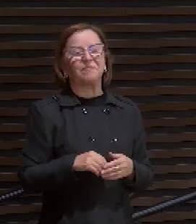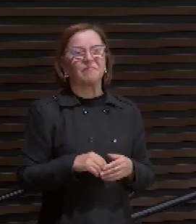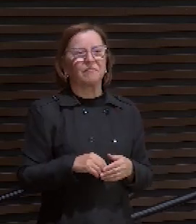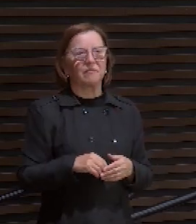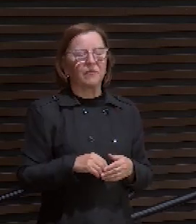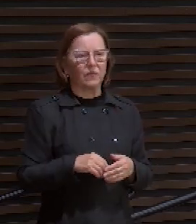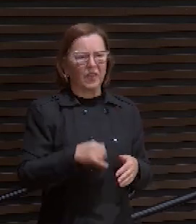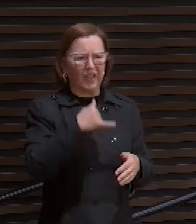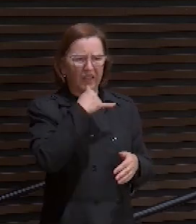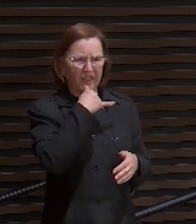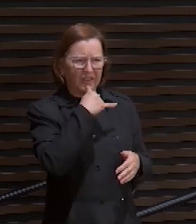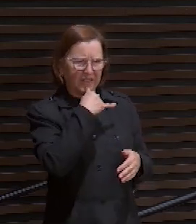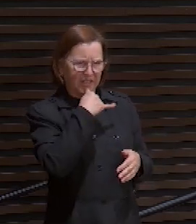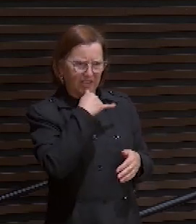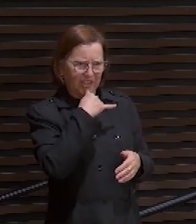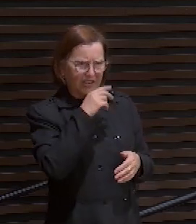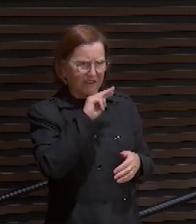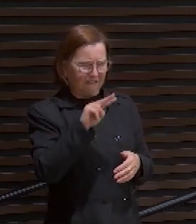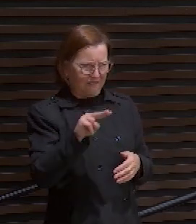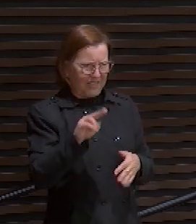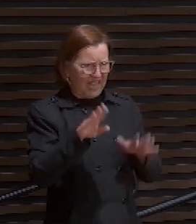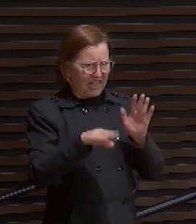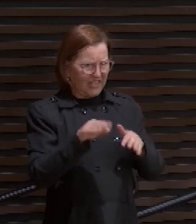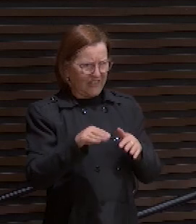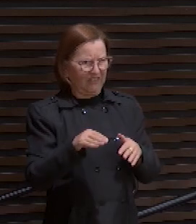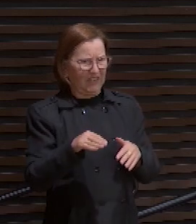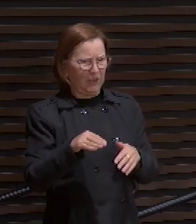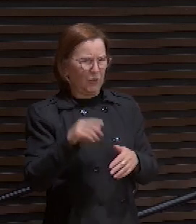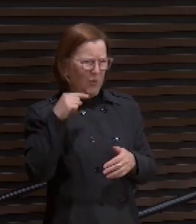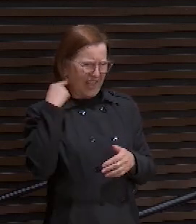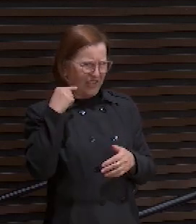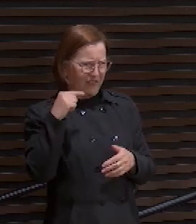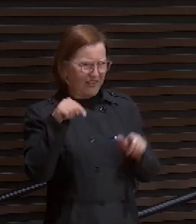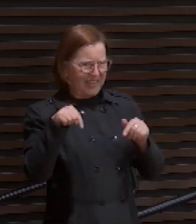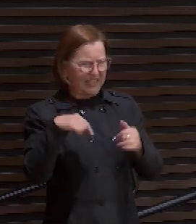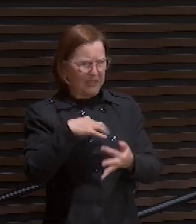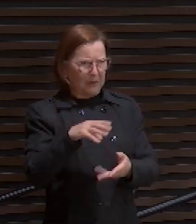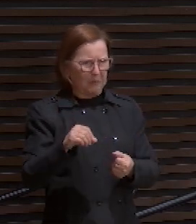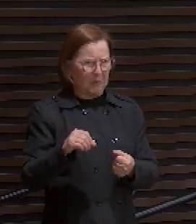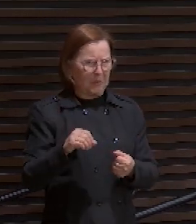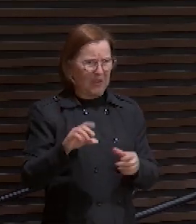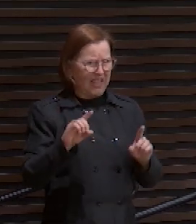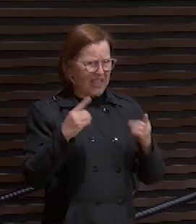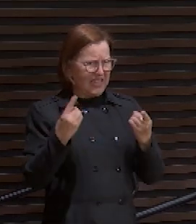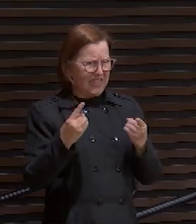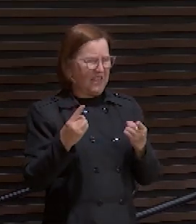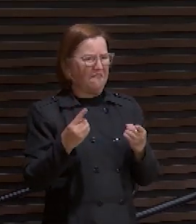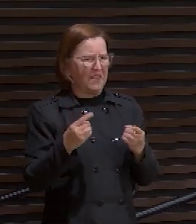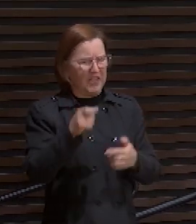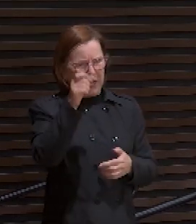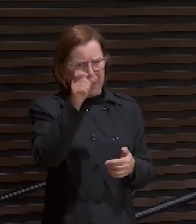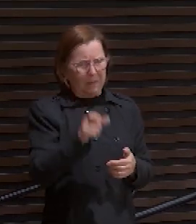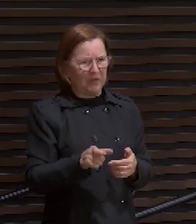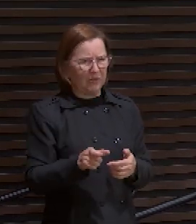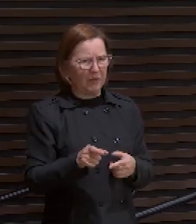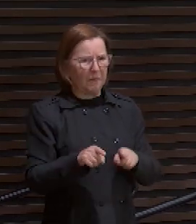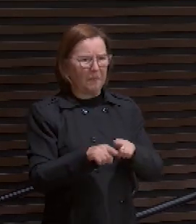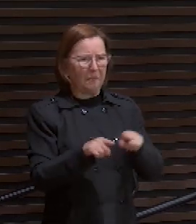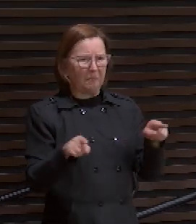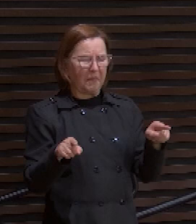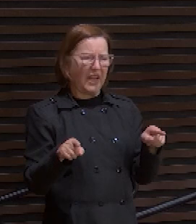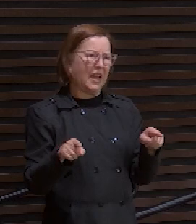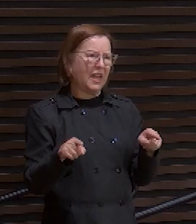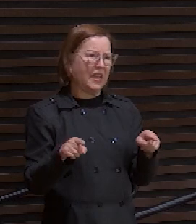o advogado defender um cliente no tribunal, e aí o tribunal acaba julgando e